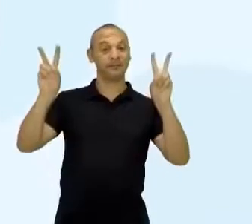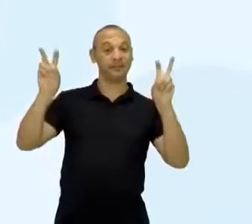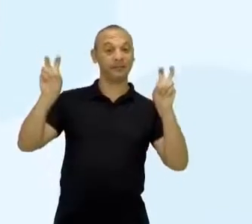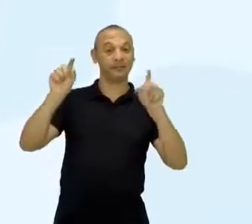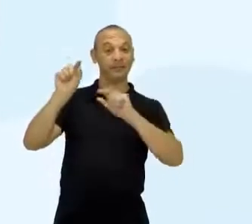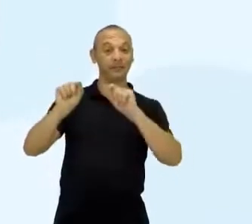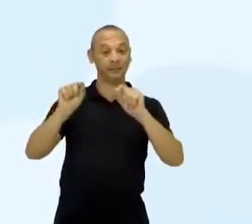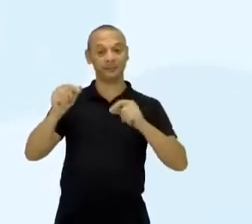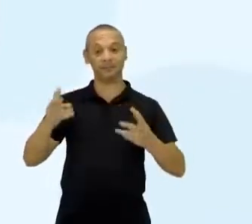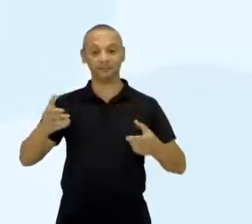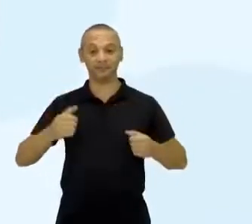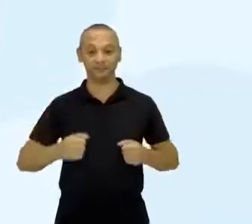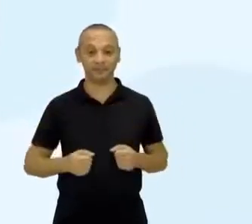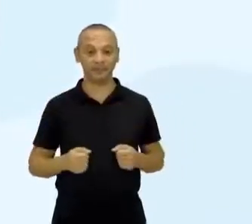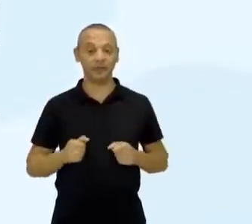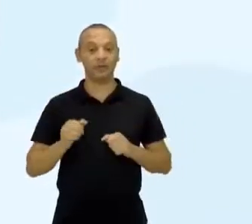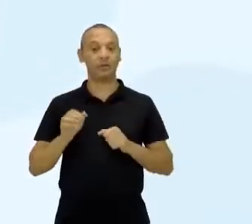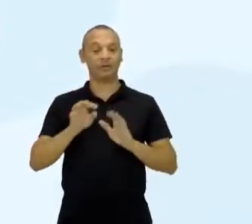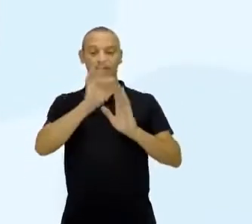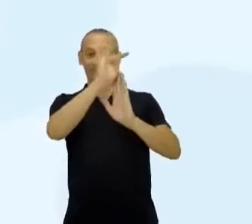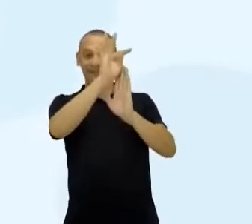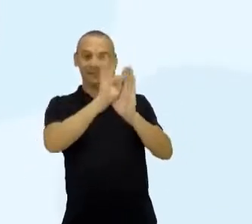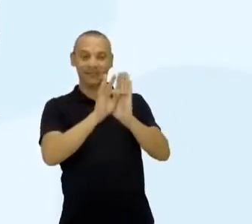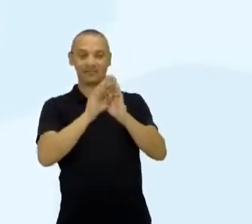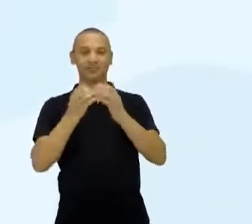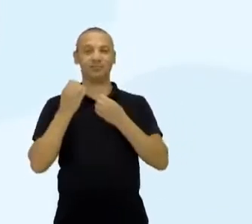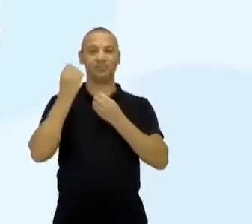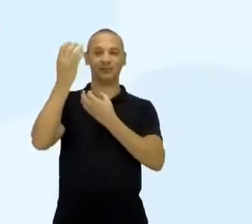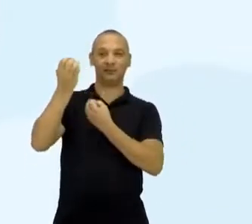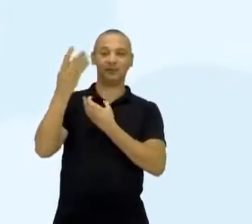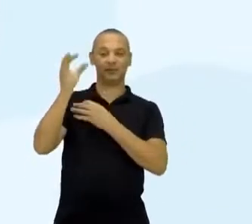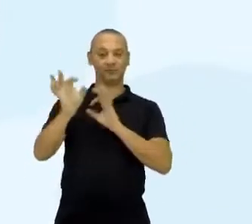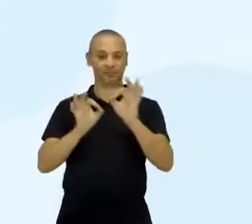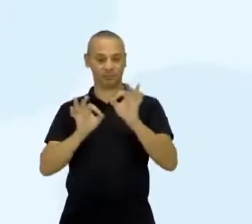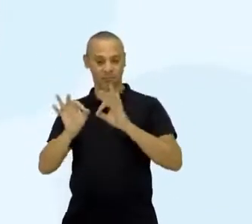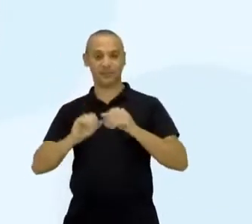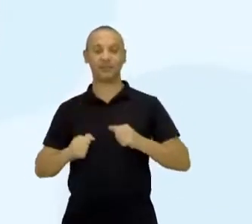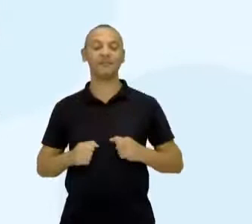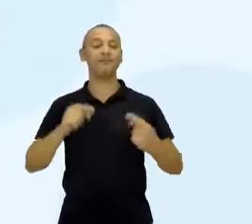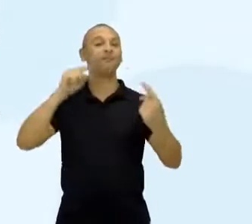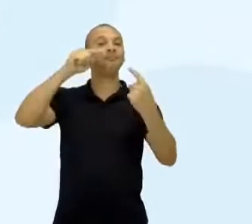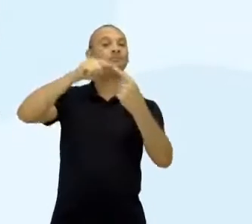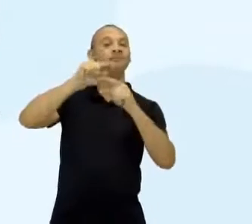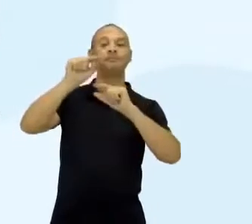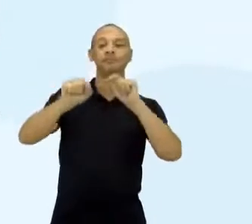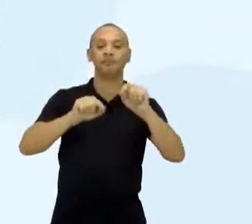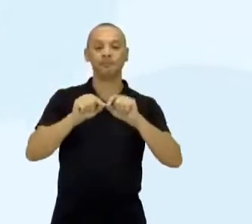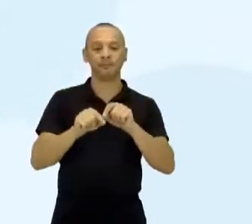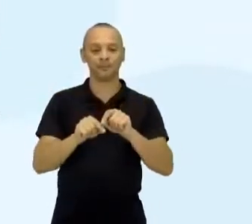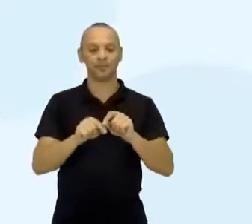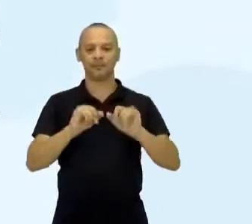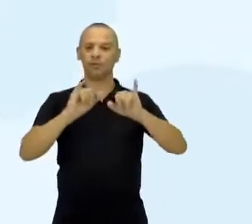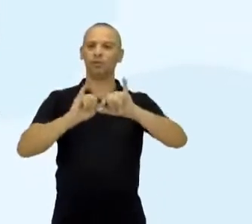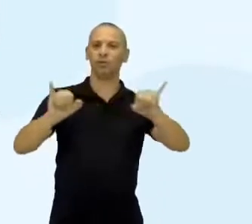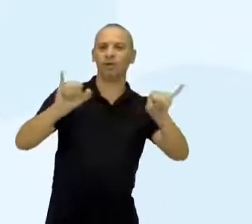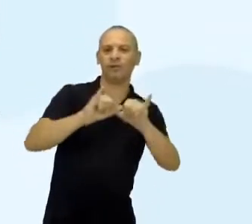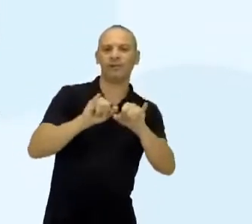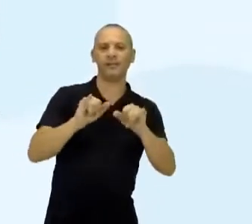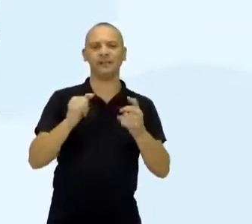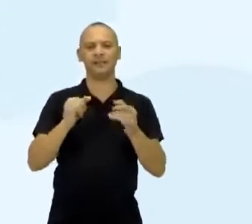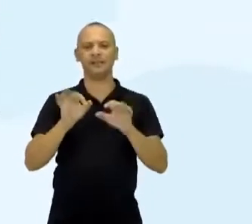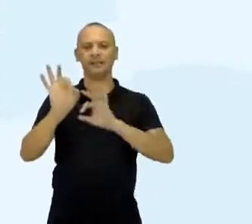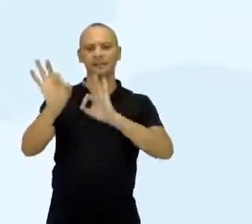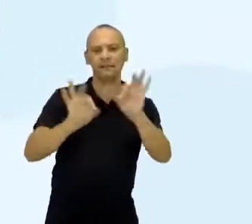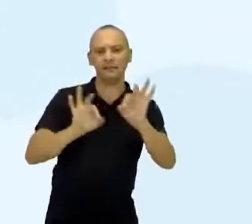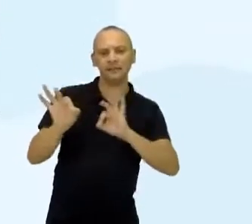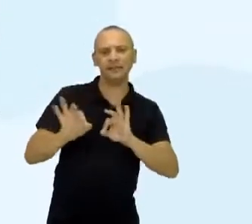aula, organizando o texto informativo. Objetivos, organizar uma notícia,